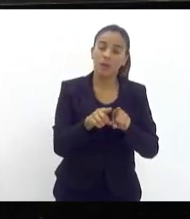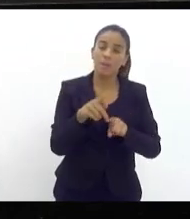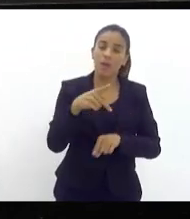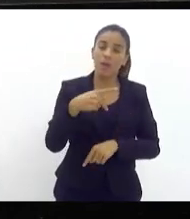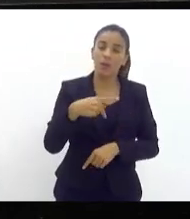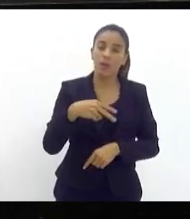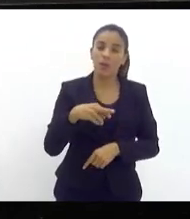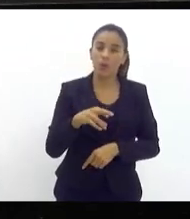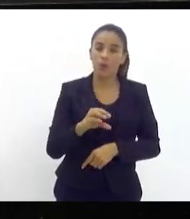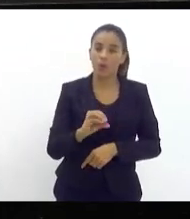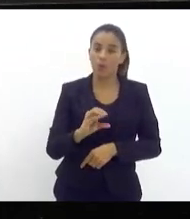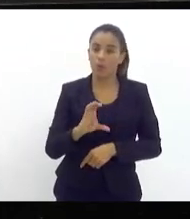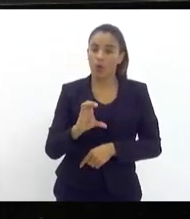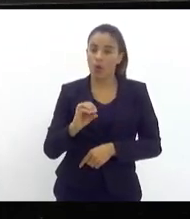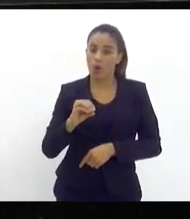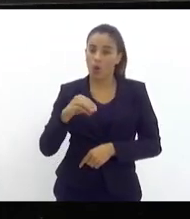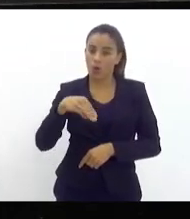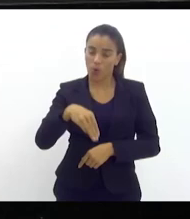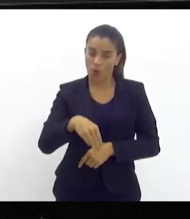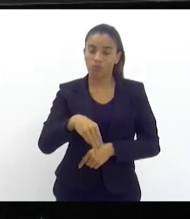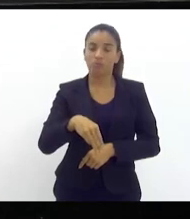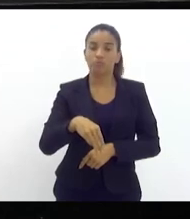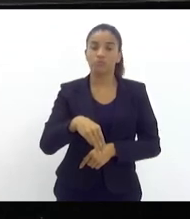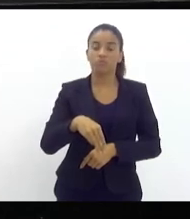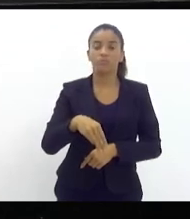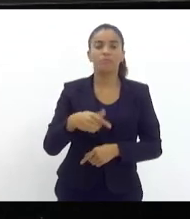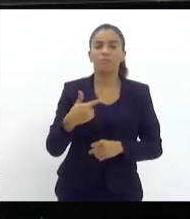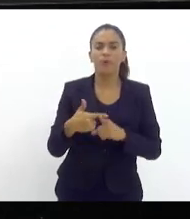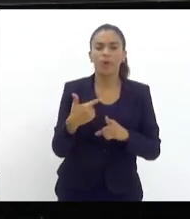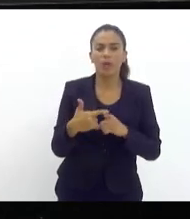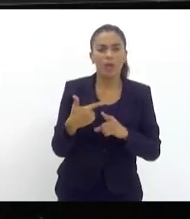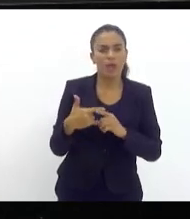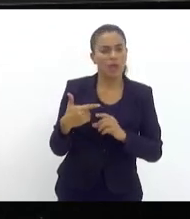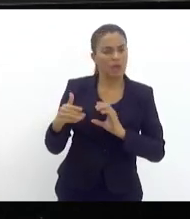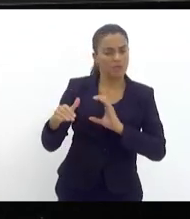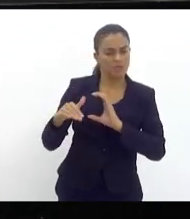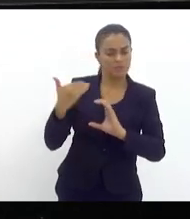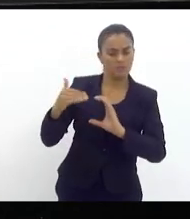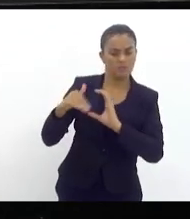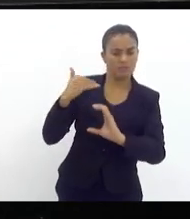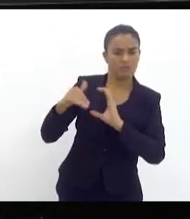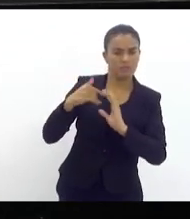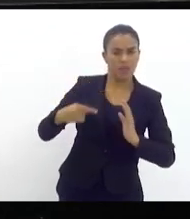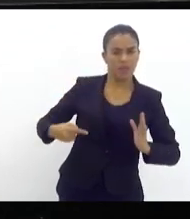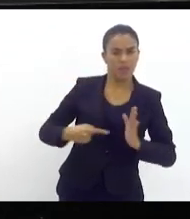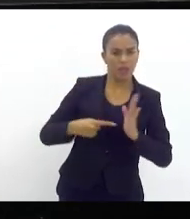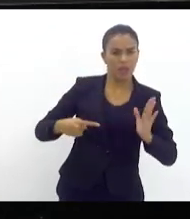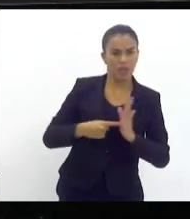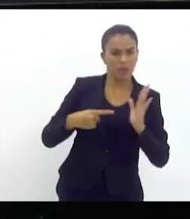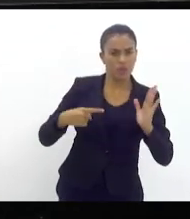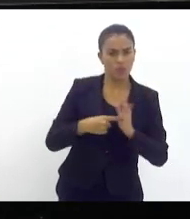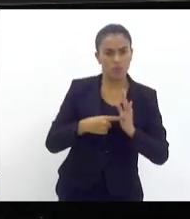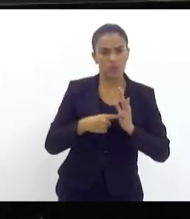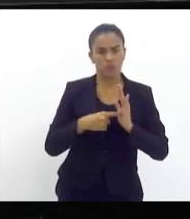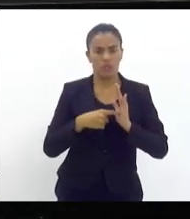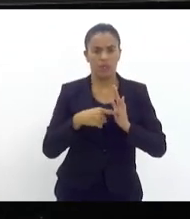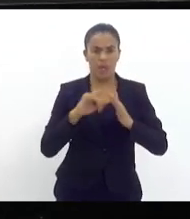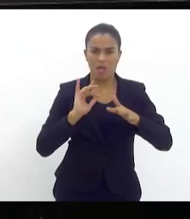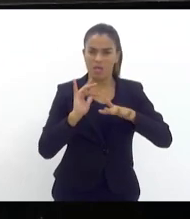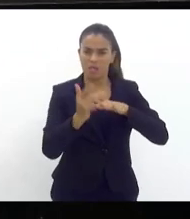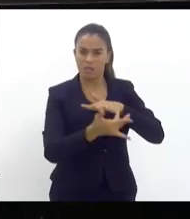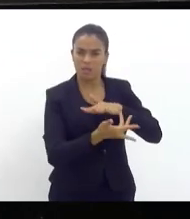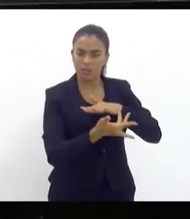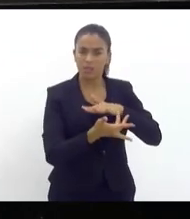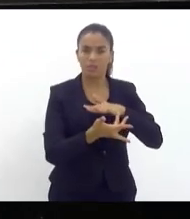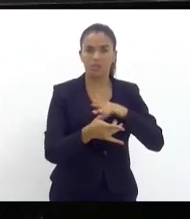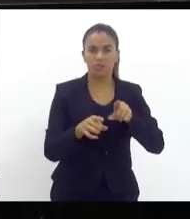PROCON porque estou recebendo algumas denúncias tanto no Messenger nas redes sociais